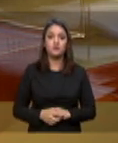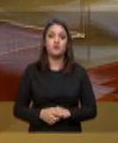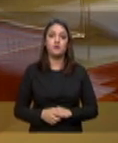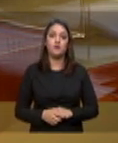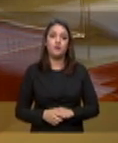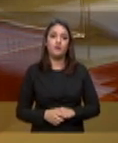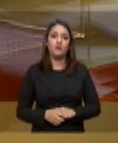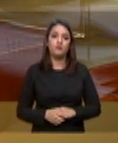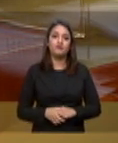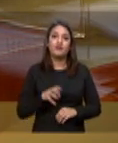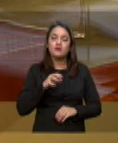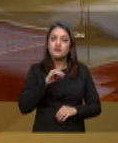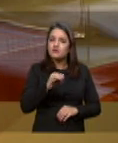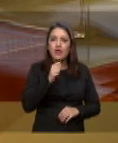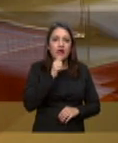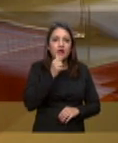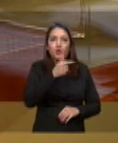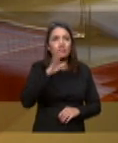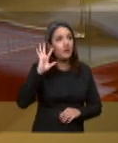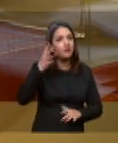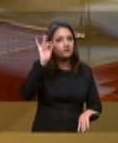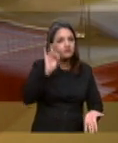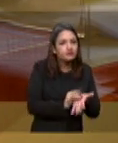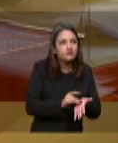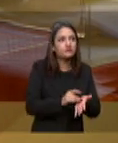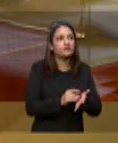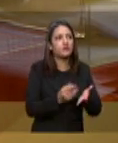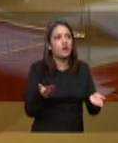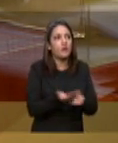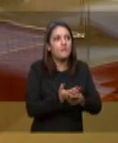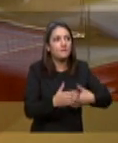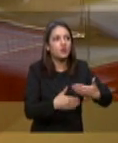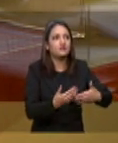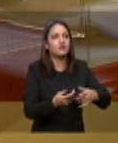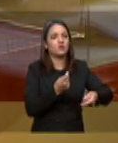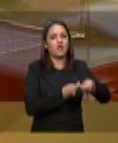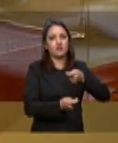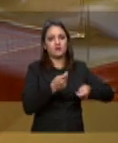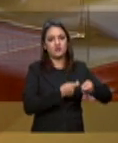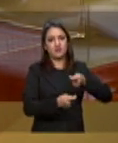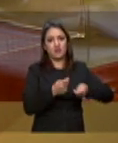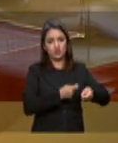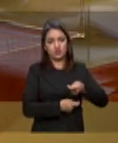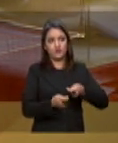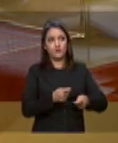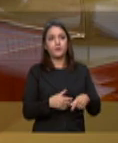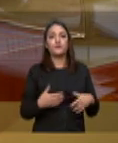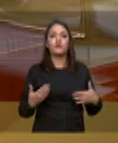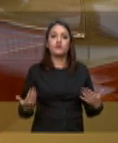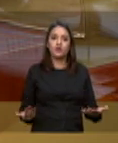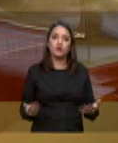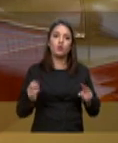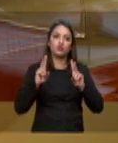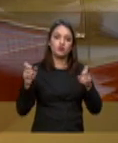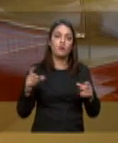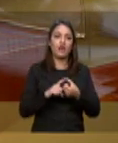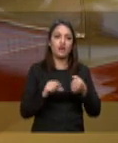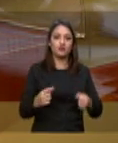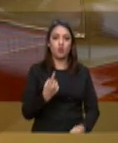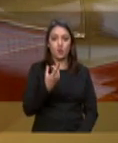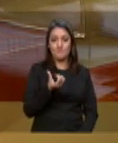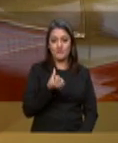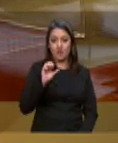enquanto não haja decisão definitiva do processo administrativo. E com relação ao artigo 168-A do